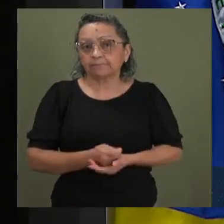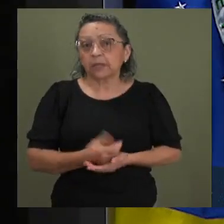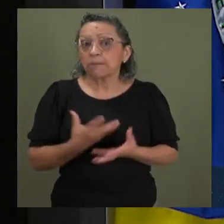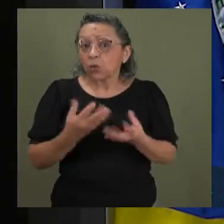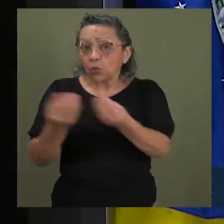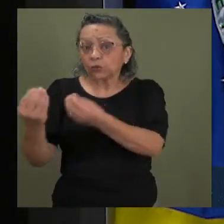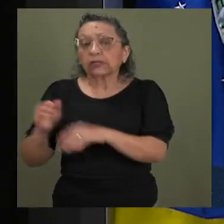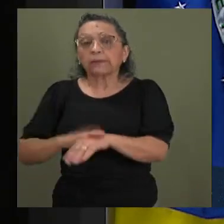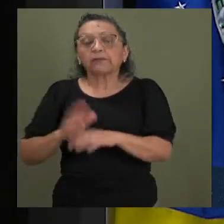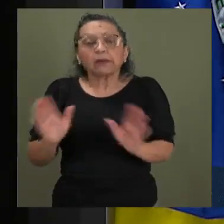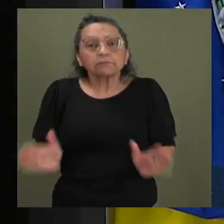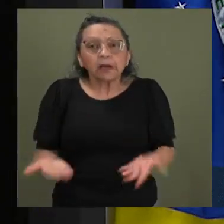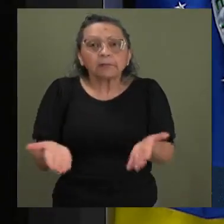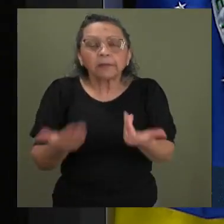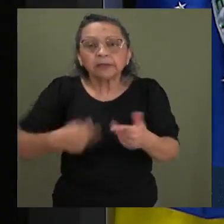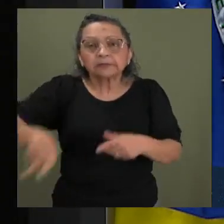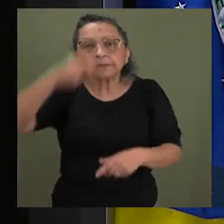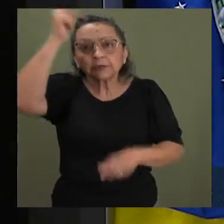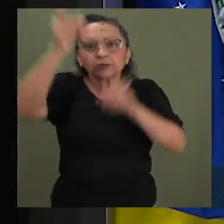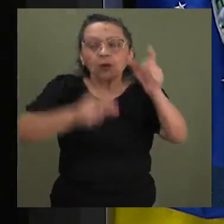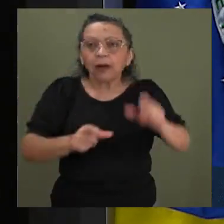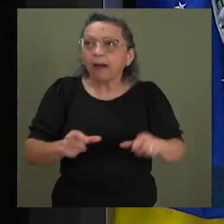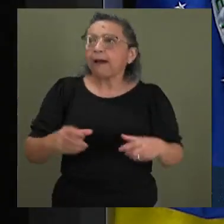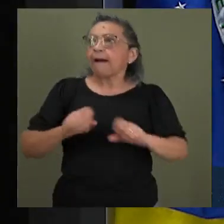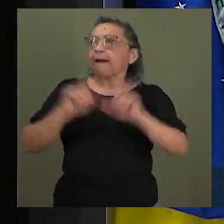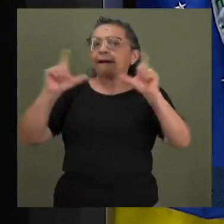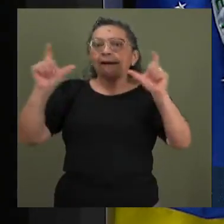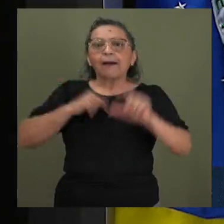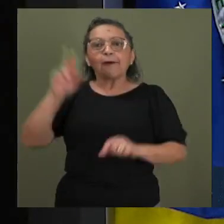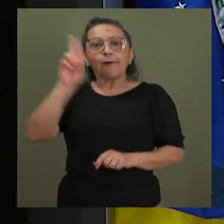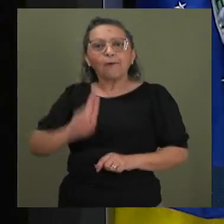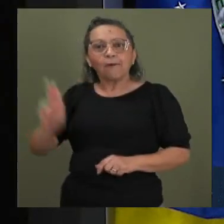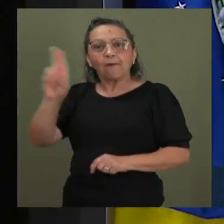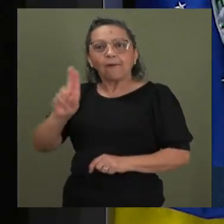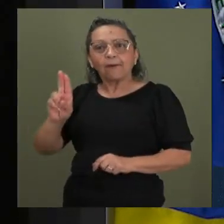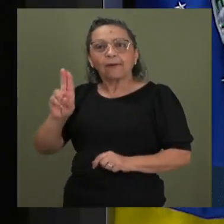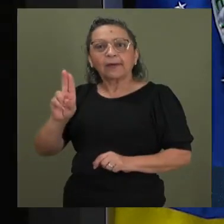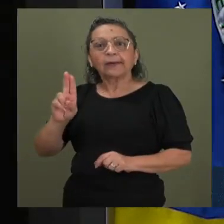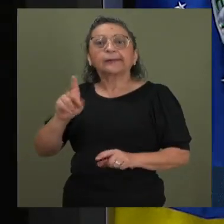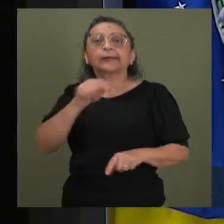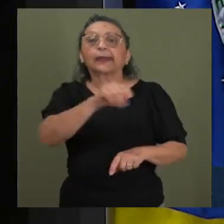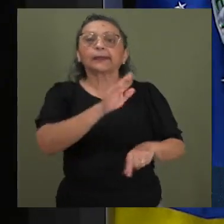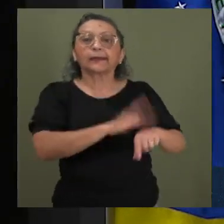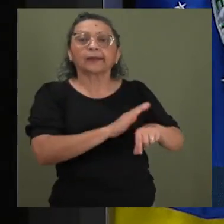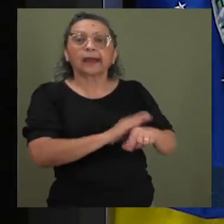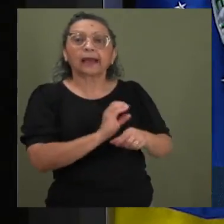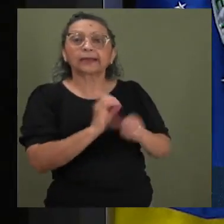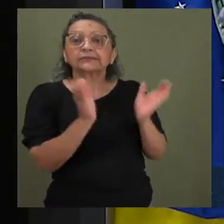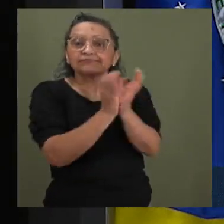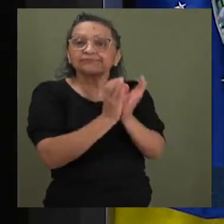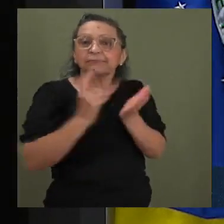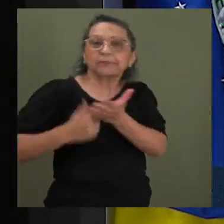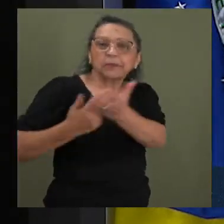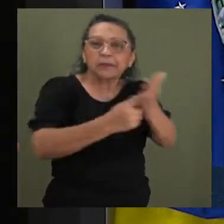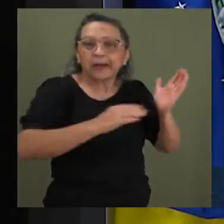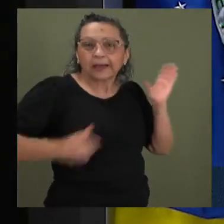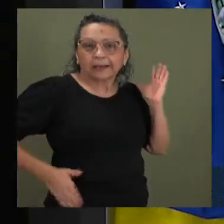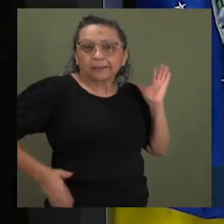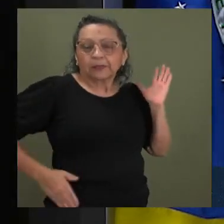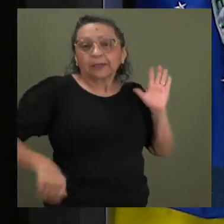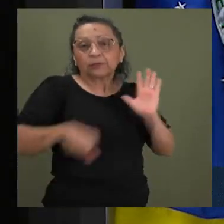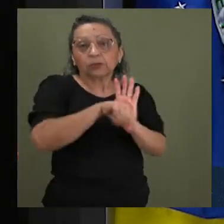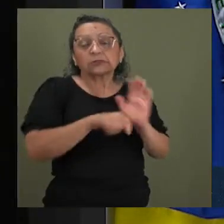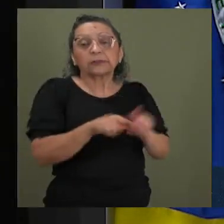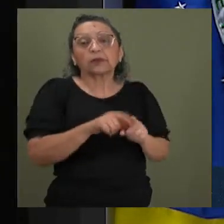isso estimulá-lo, além de impulsionar a utilização pelas organizações criminosas de usuários